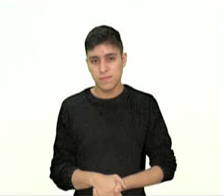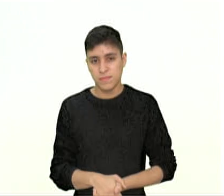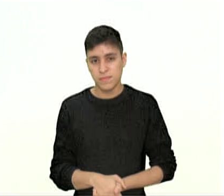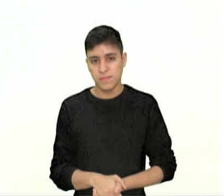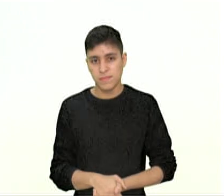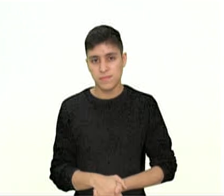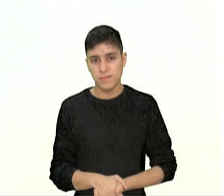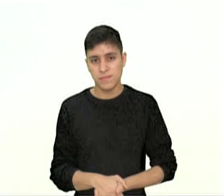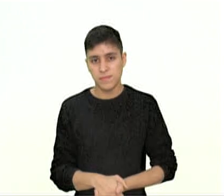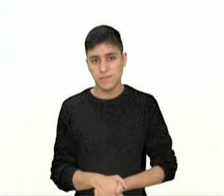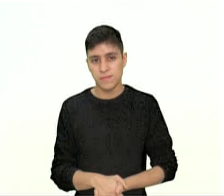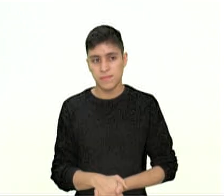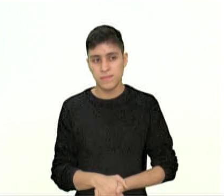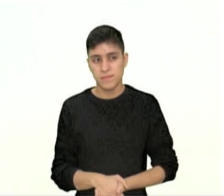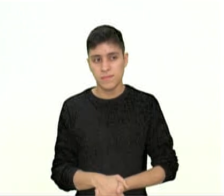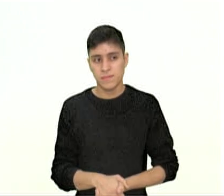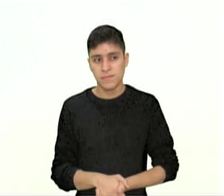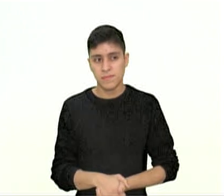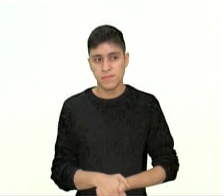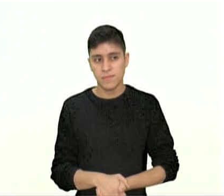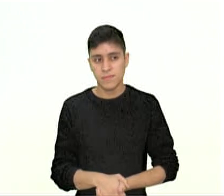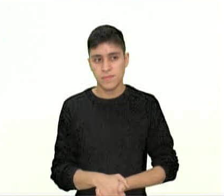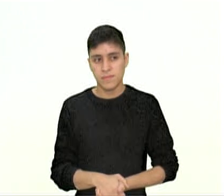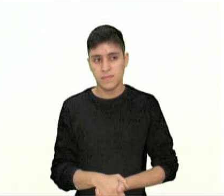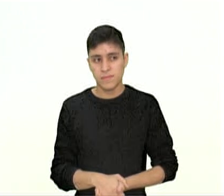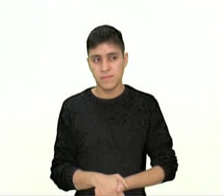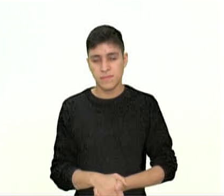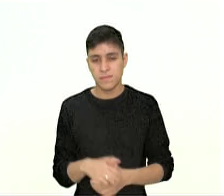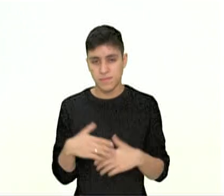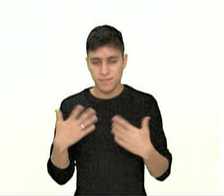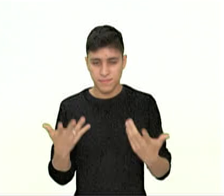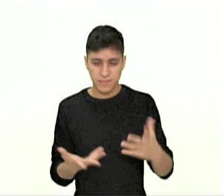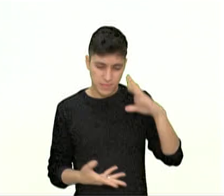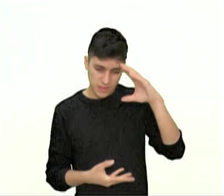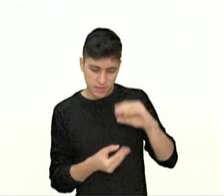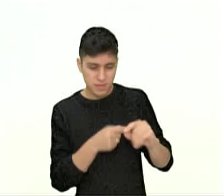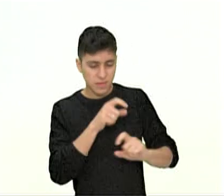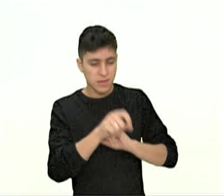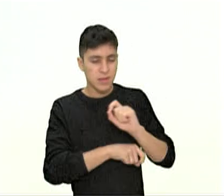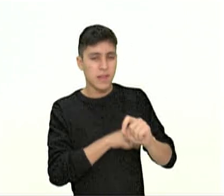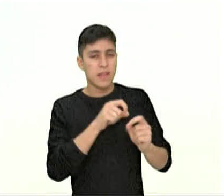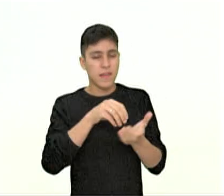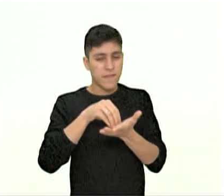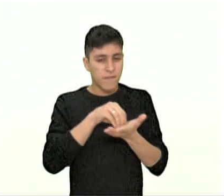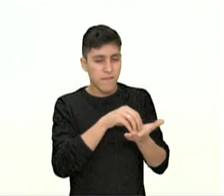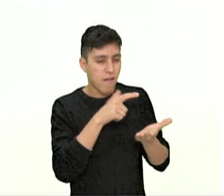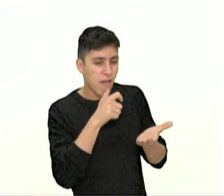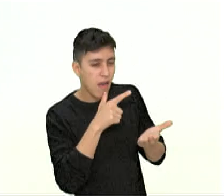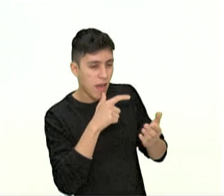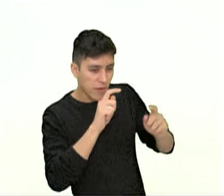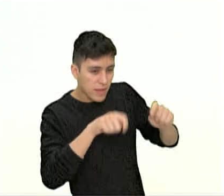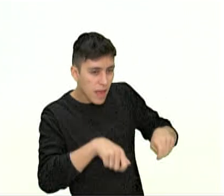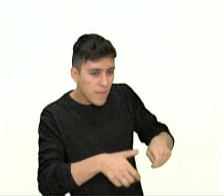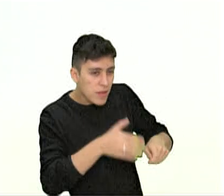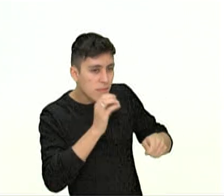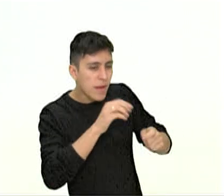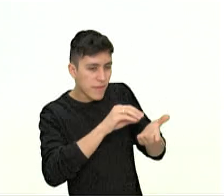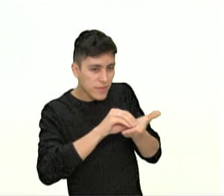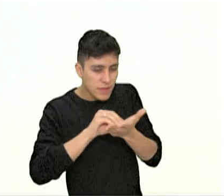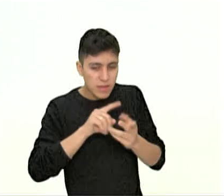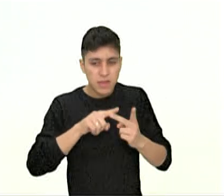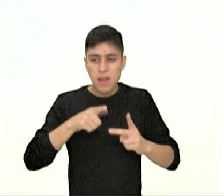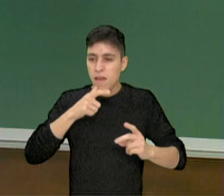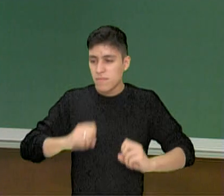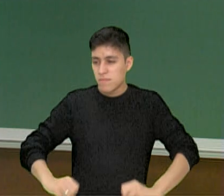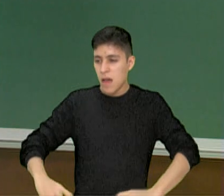por el aumento de la temperatura global. Então, a escassez da água potável, o aumento das inundações e o